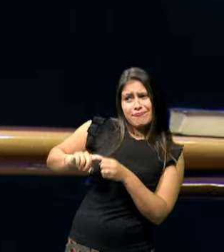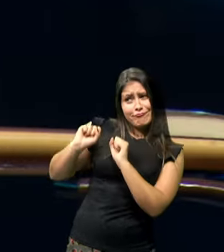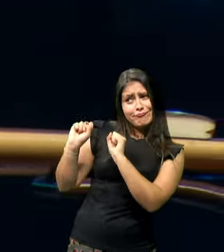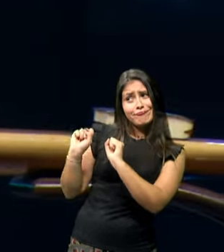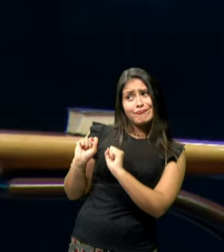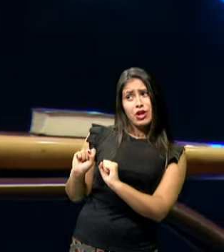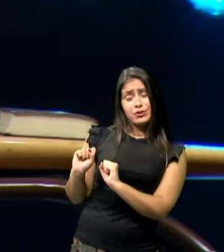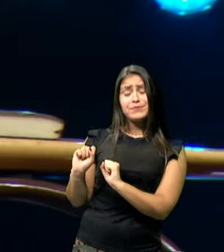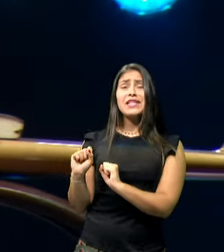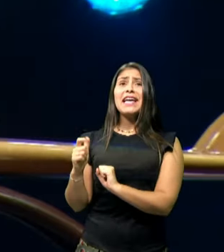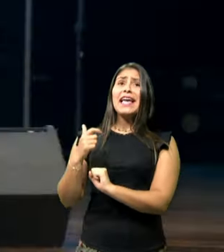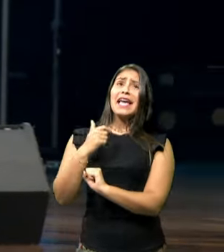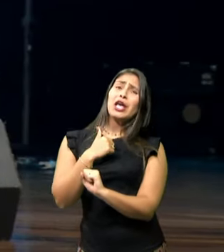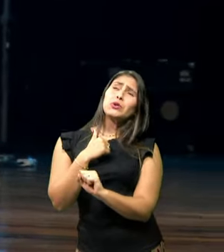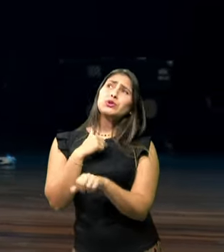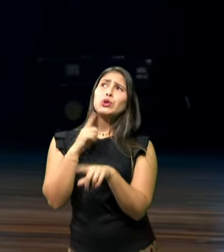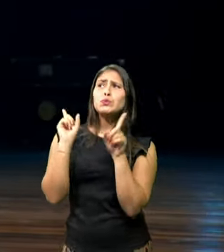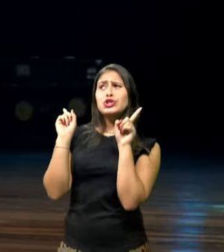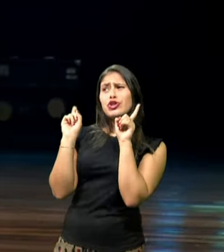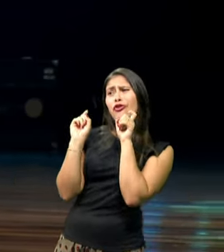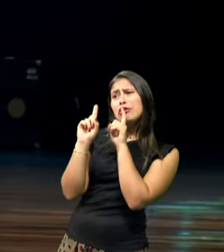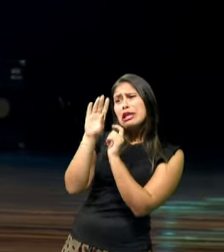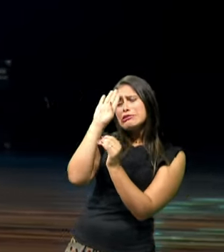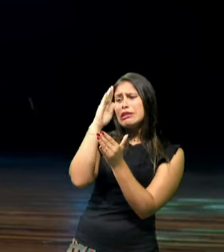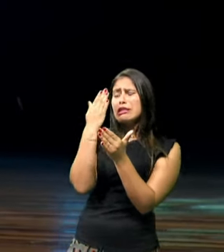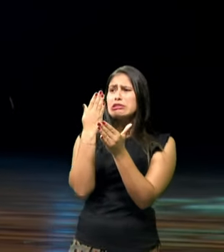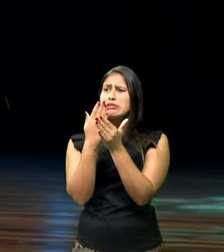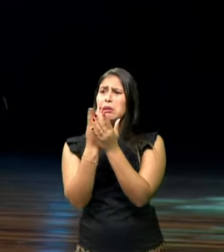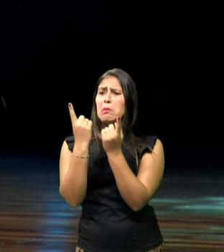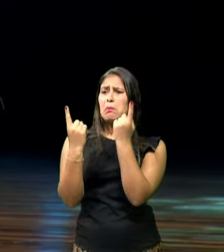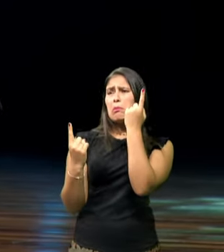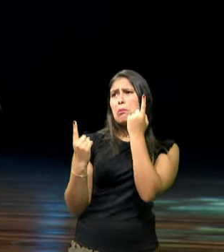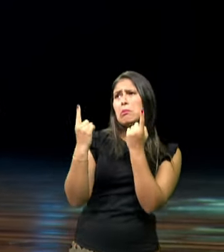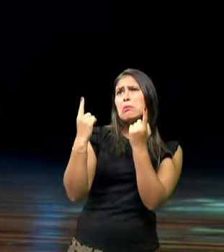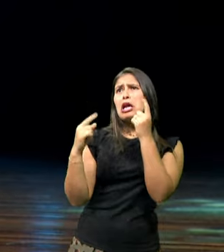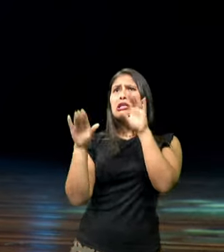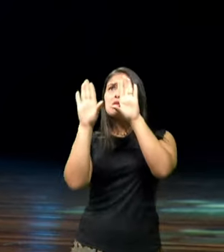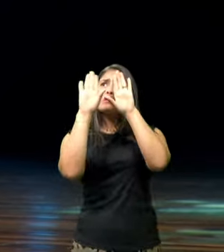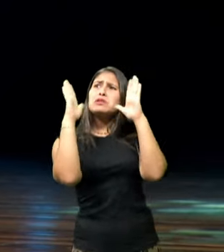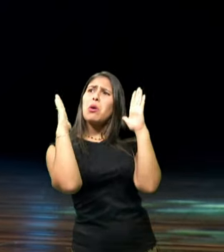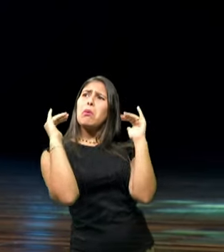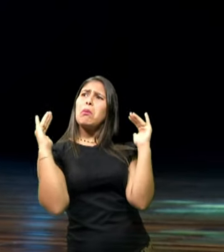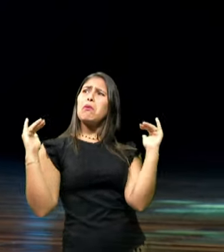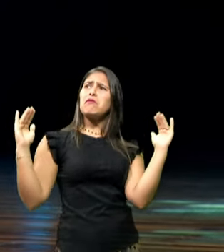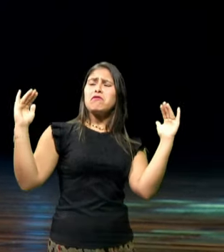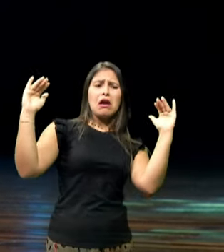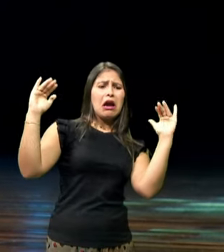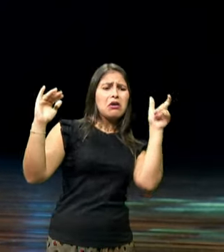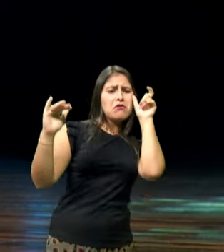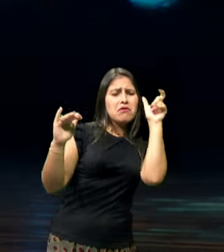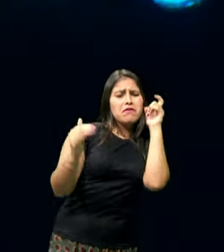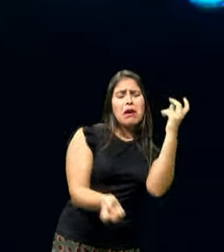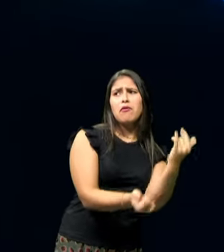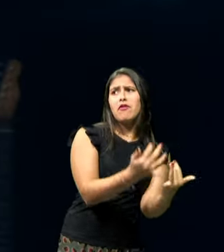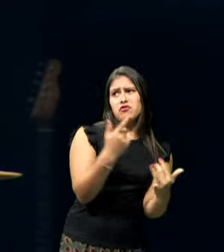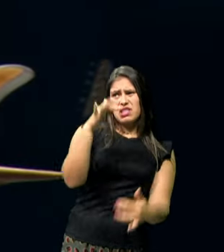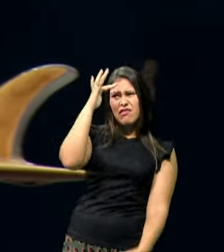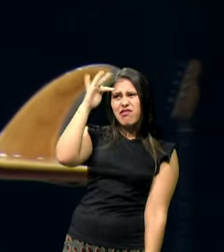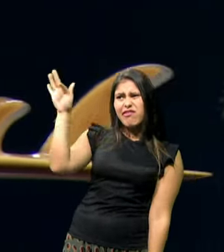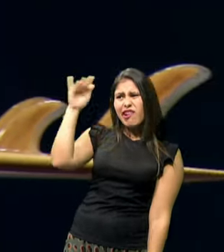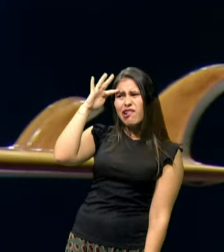Então eu tenho uma dificuldade de acreditar nessas abstrações. Ah, você gosta de filosofar. Oh, que coisa